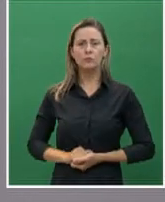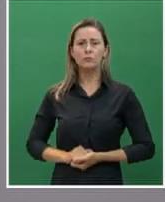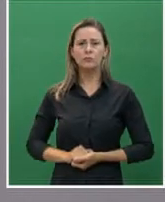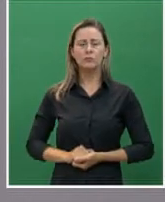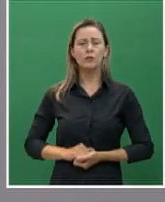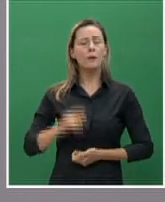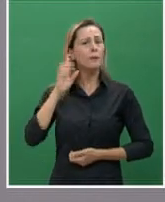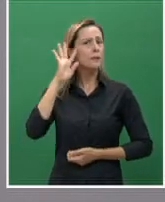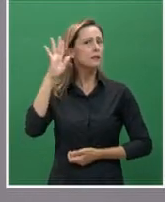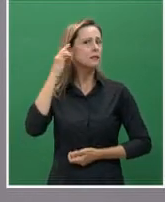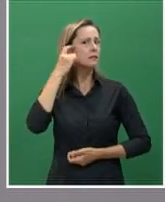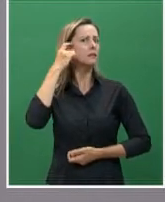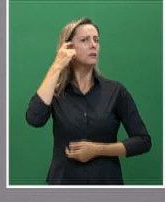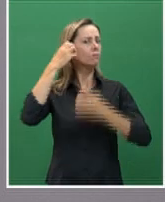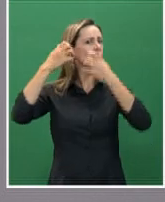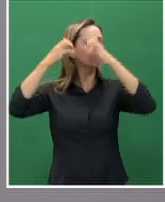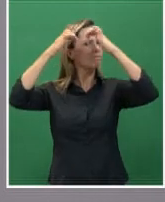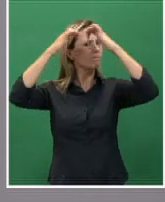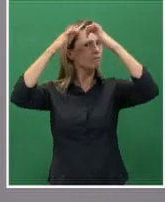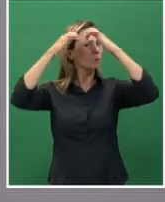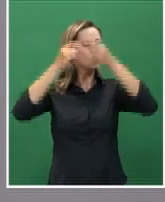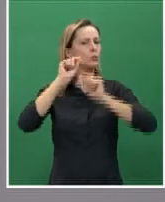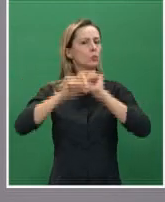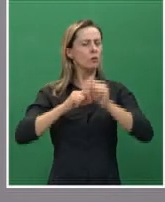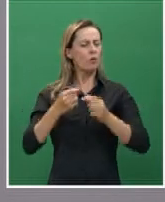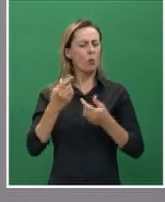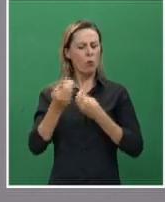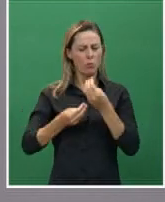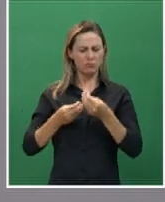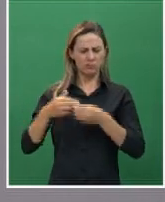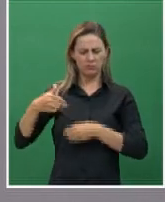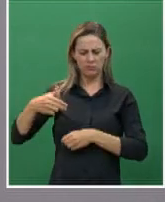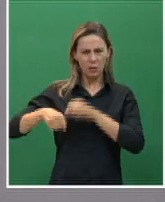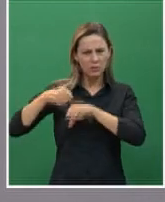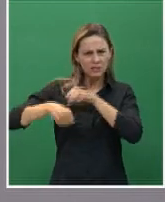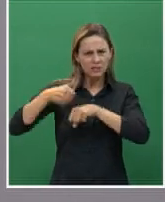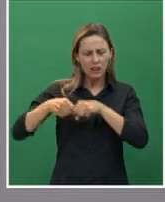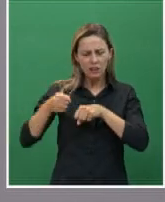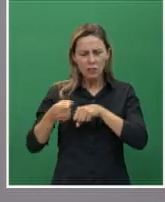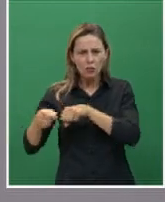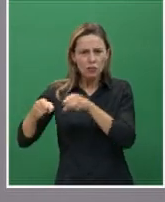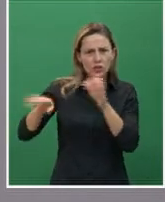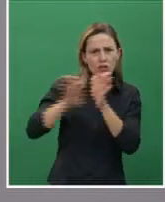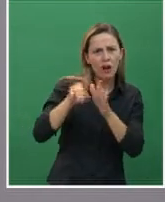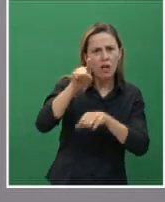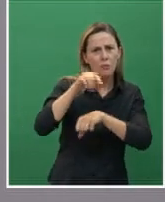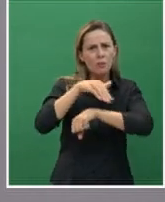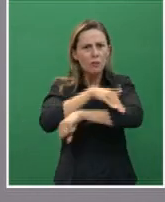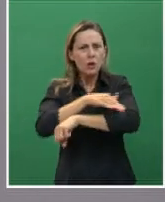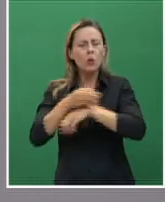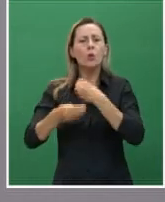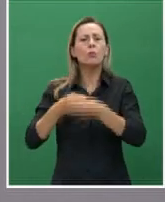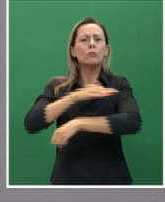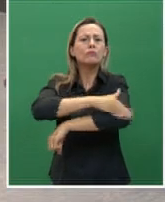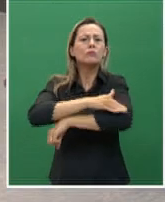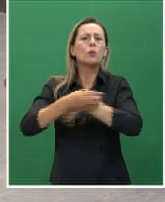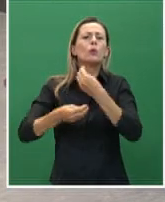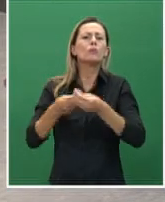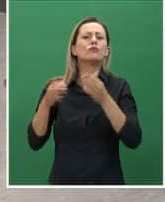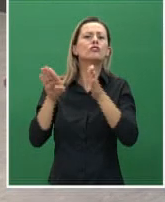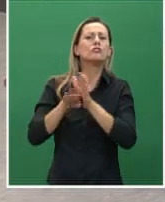Justamente a refletir como que eu chego daquele parque andando ou de bicicleta esse ou este e tira suas próprias conclusões